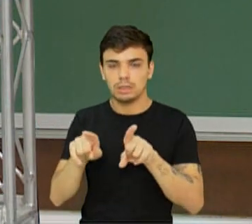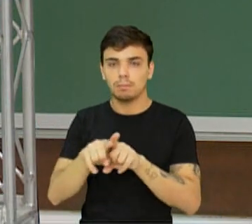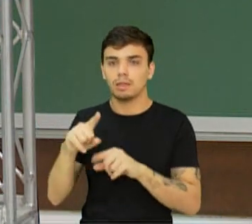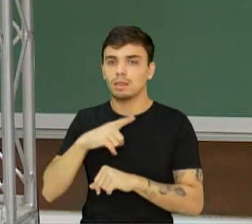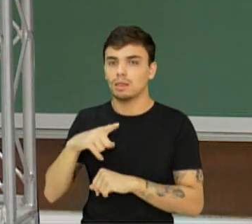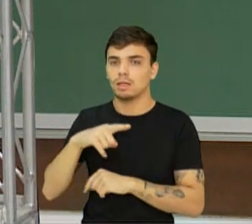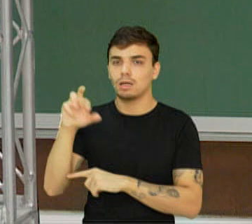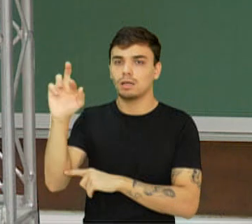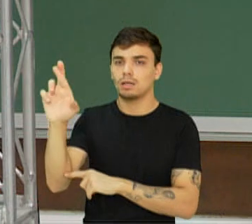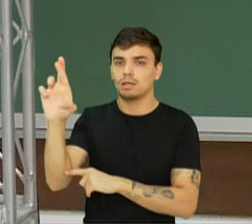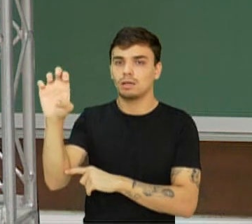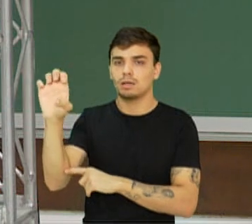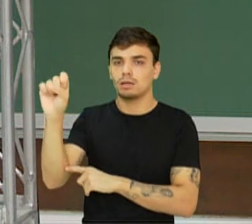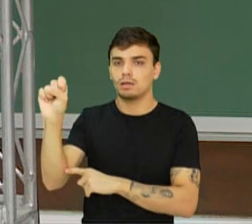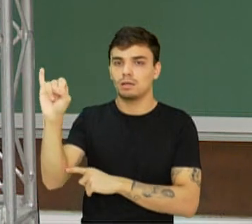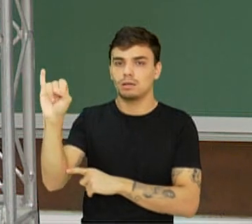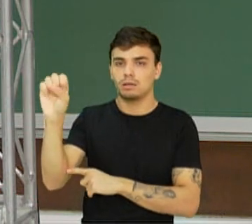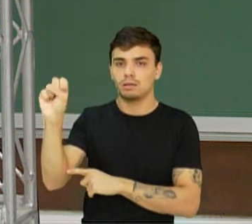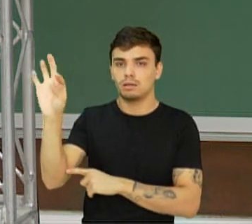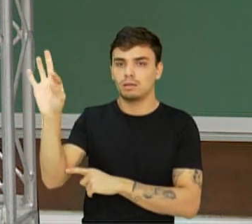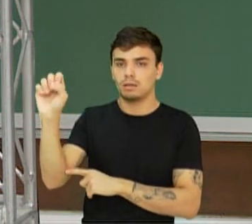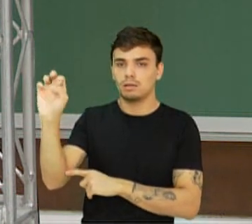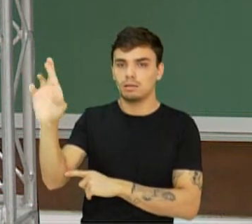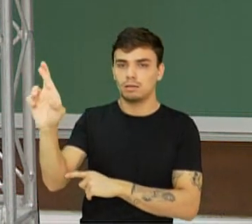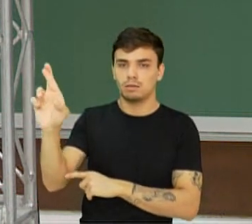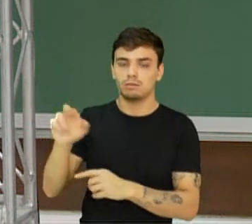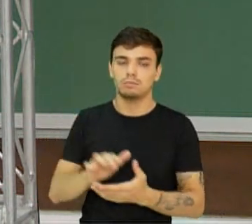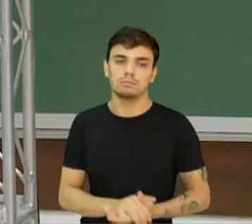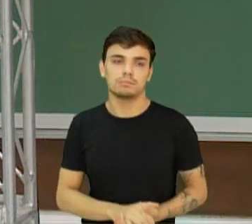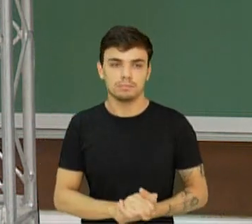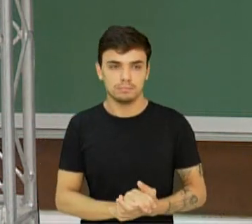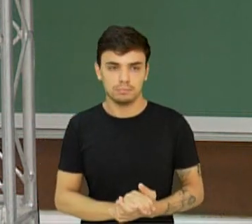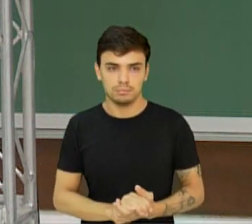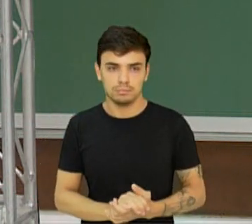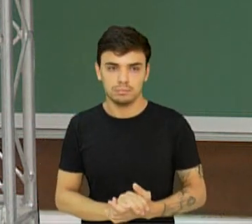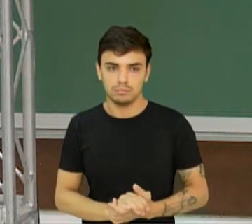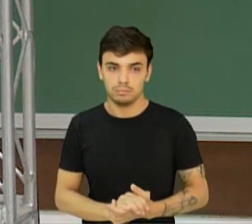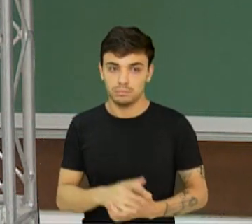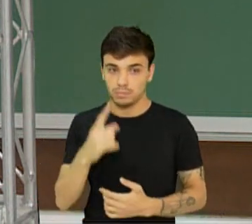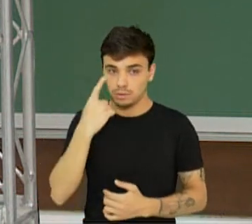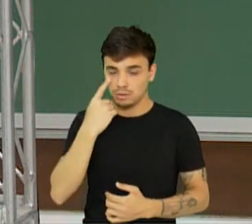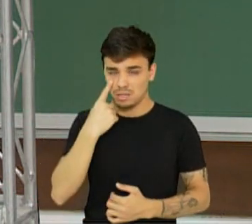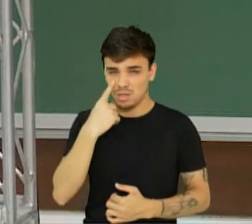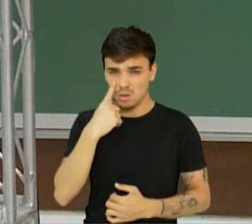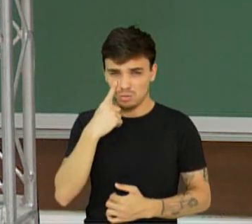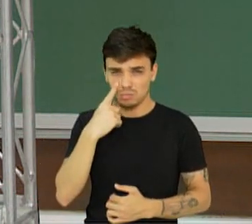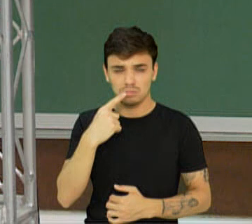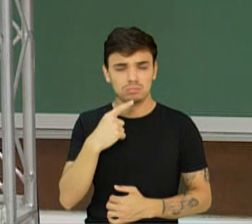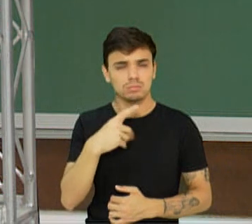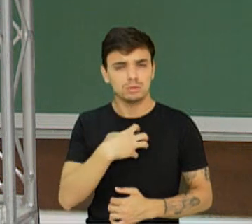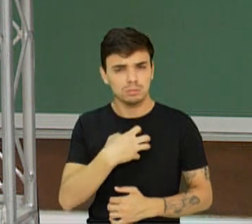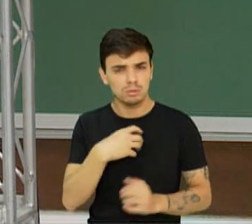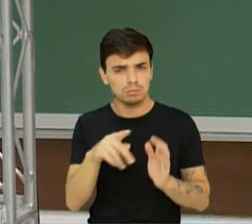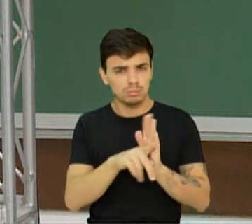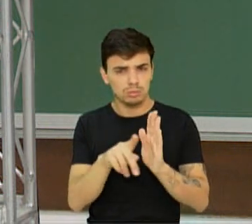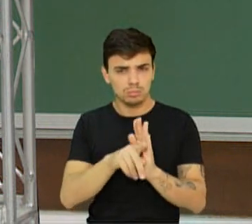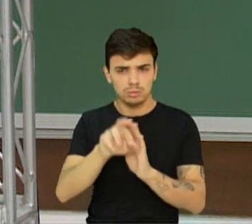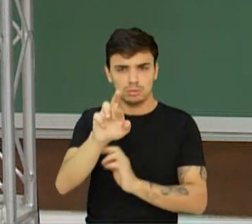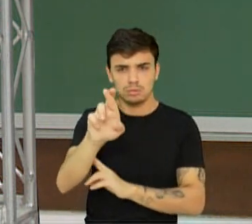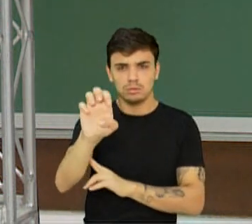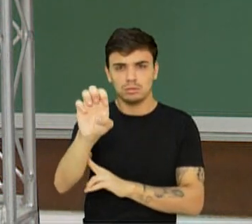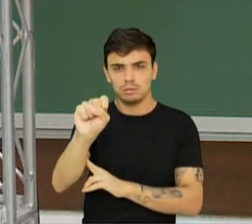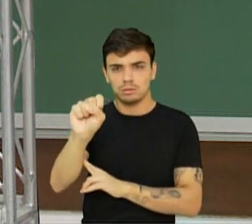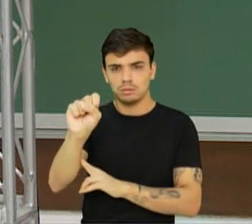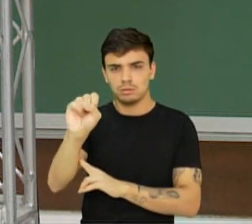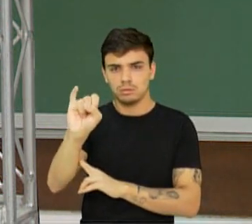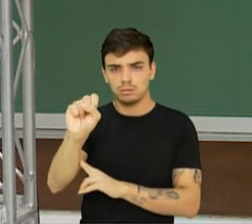ligado em série com esse capacitor, pelo ponto B. E eu tenho aqui uma tensão no resistor da alimentação, que agora